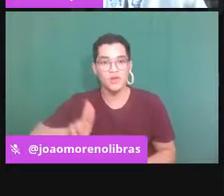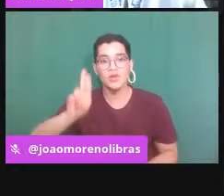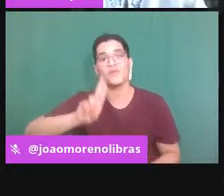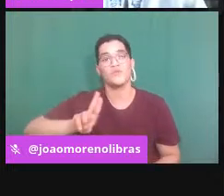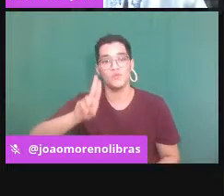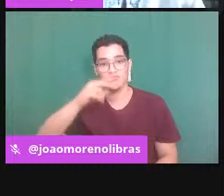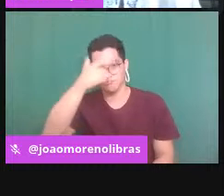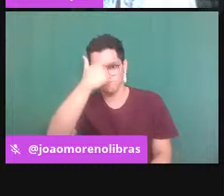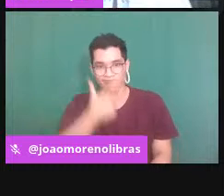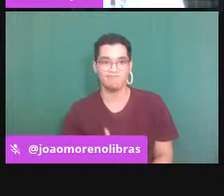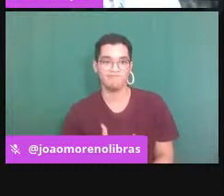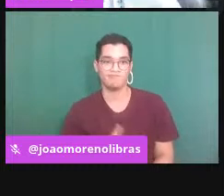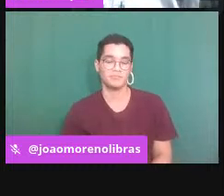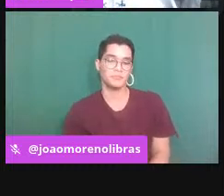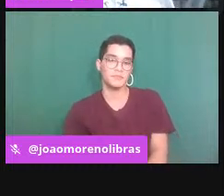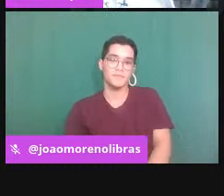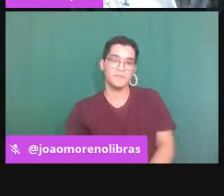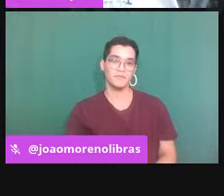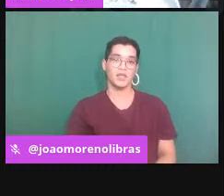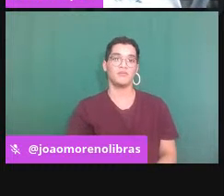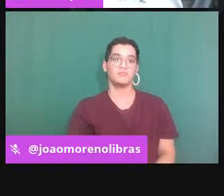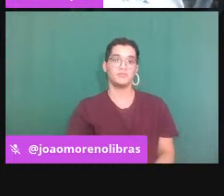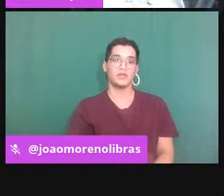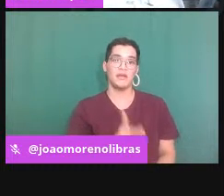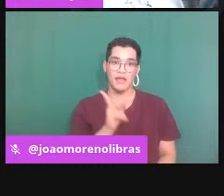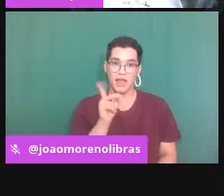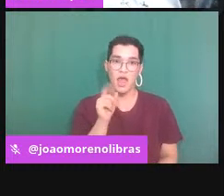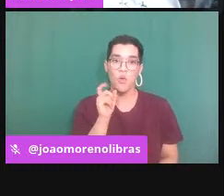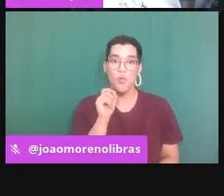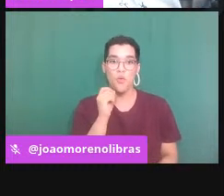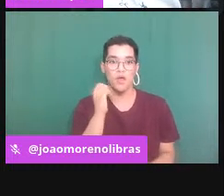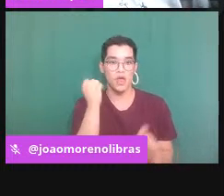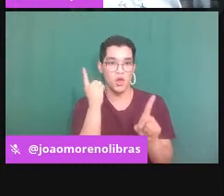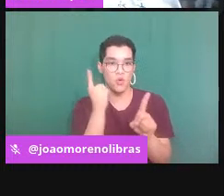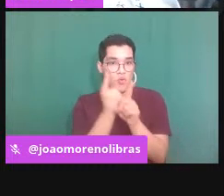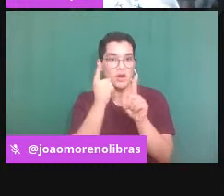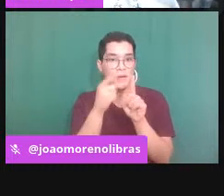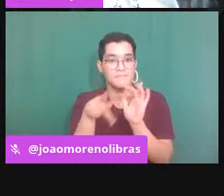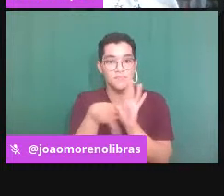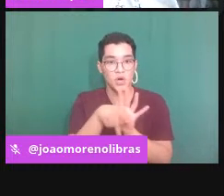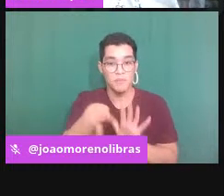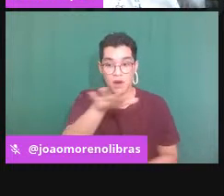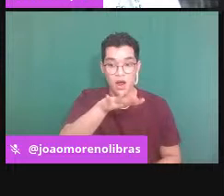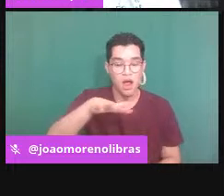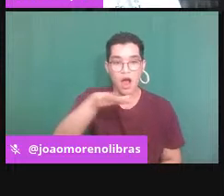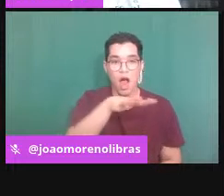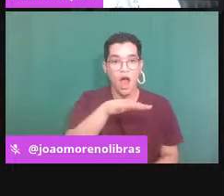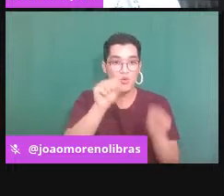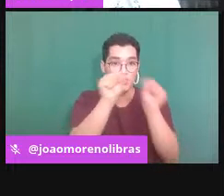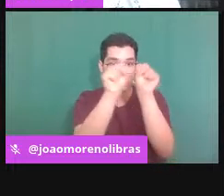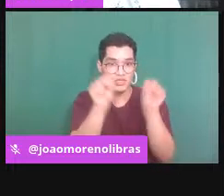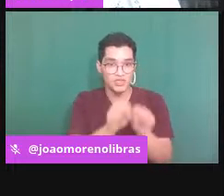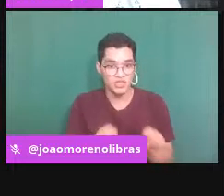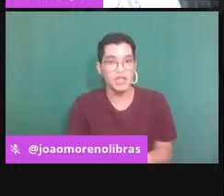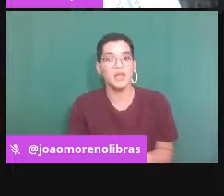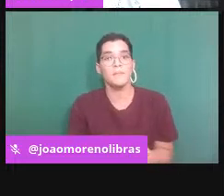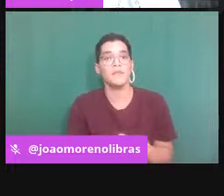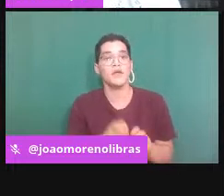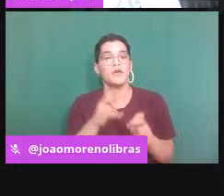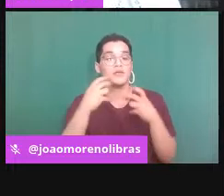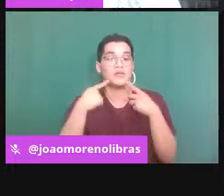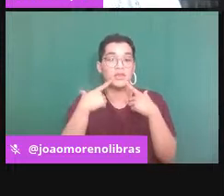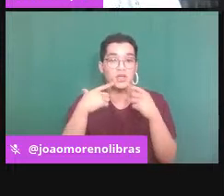slide 51, são encontrados no sistema linguístico, selecionados, organizados e empregados de acordo com a